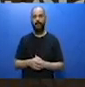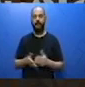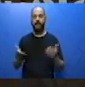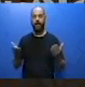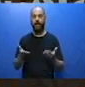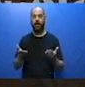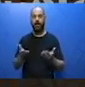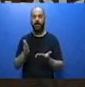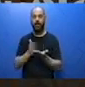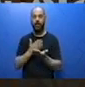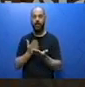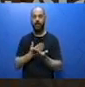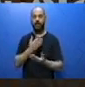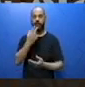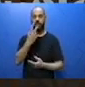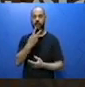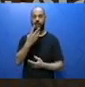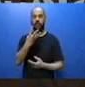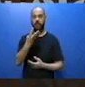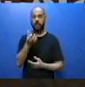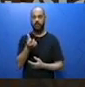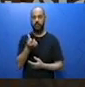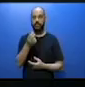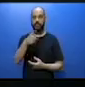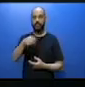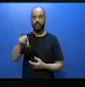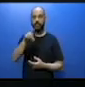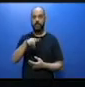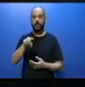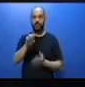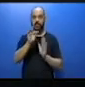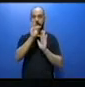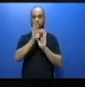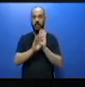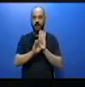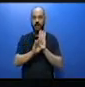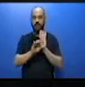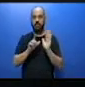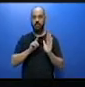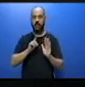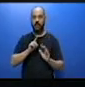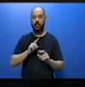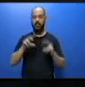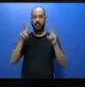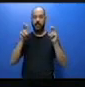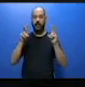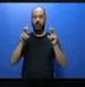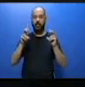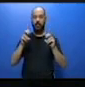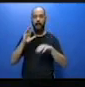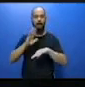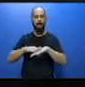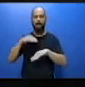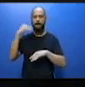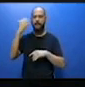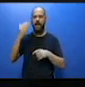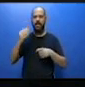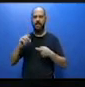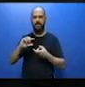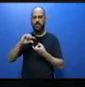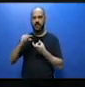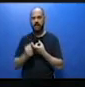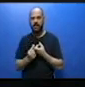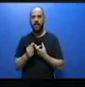Agora, na página 246, vocês têm o texto Muito Mais do que Isca. Esse texto está falando de um tipo